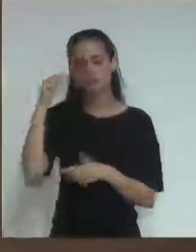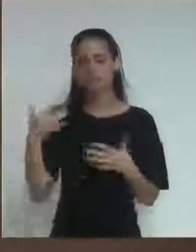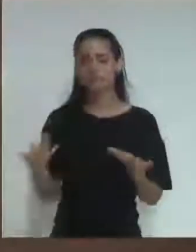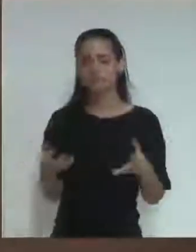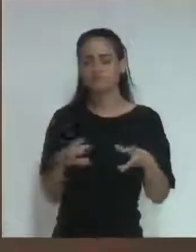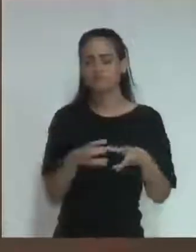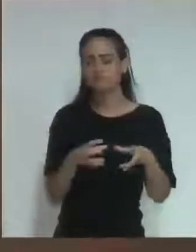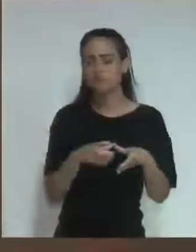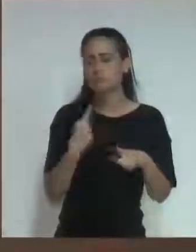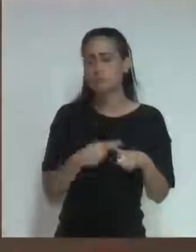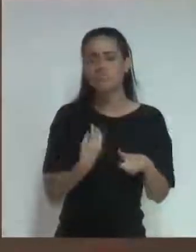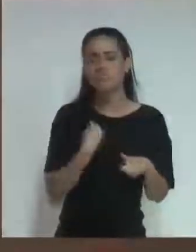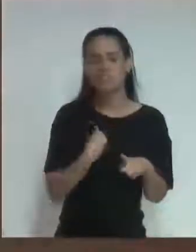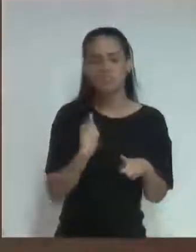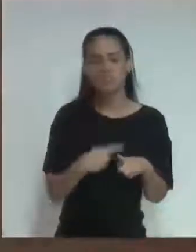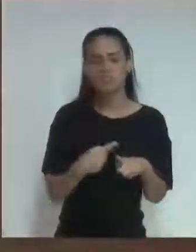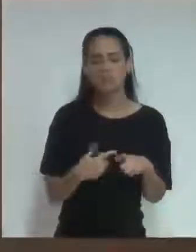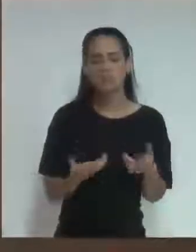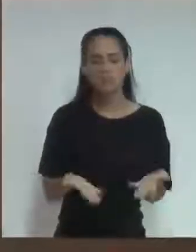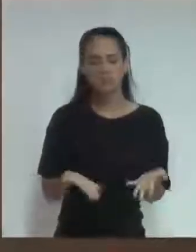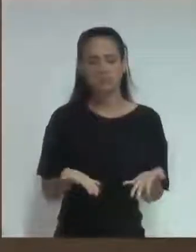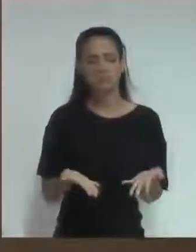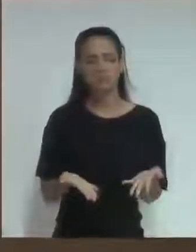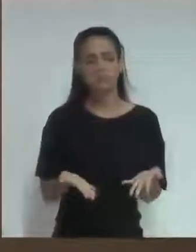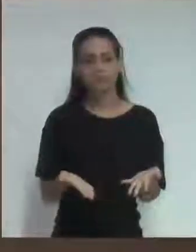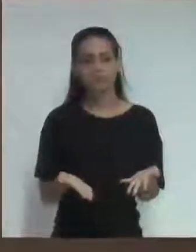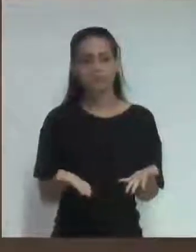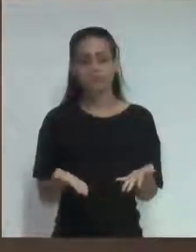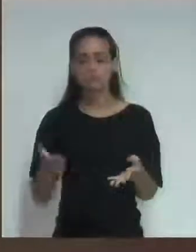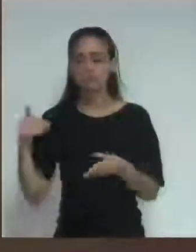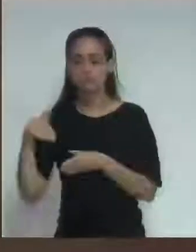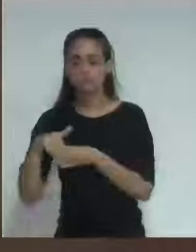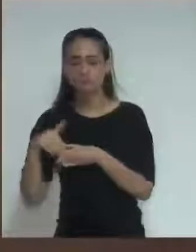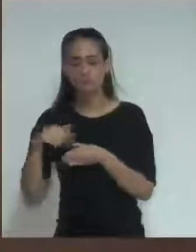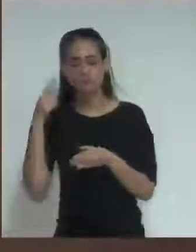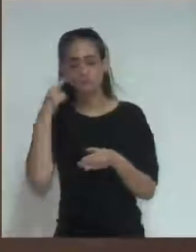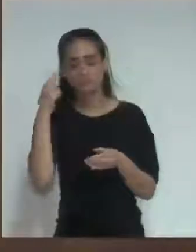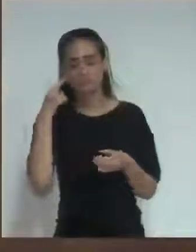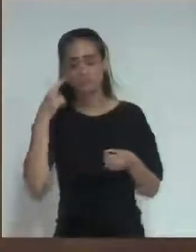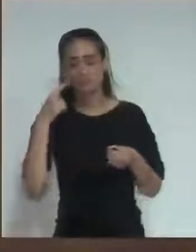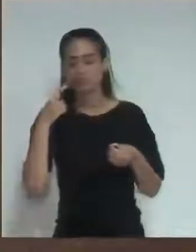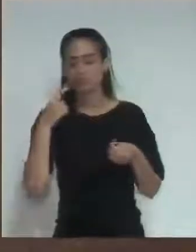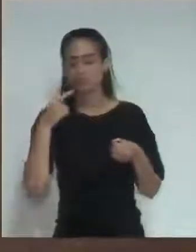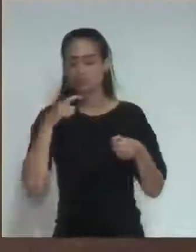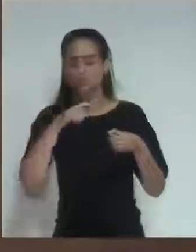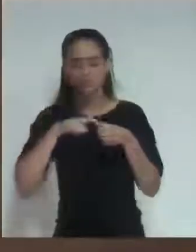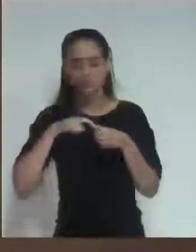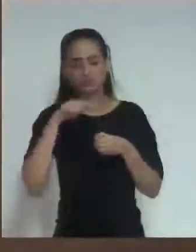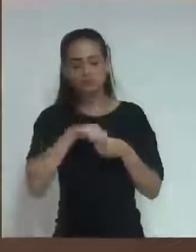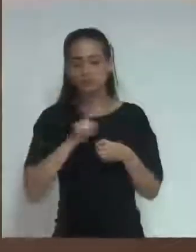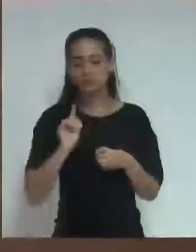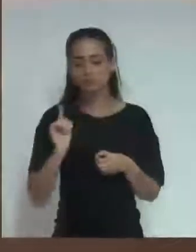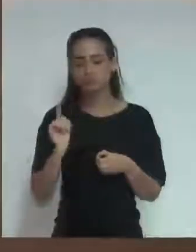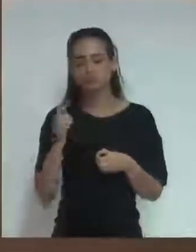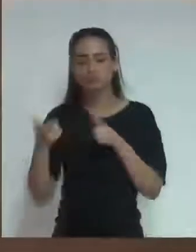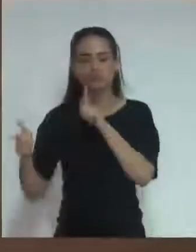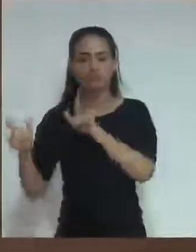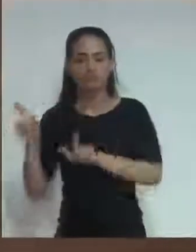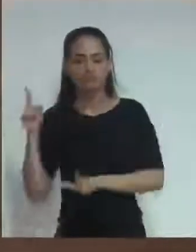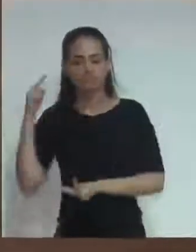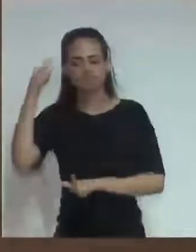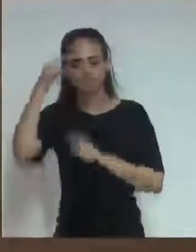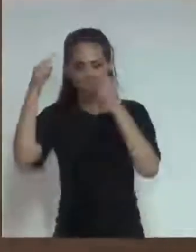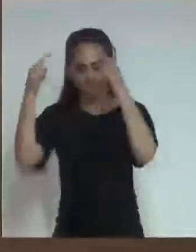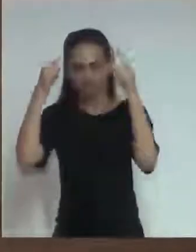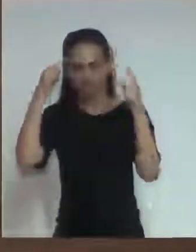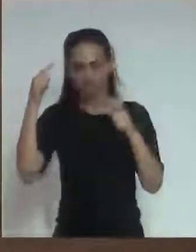serve a comissão? Então, o seu voto não é baseado numa avaliação da comissão, é em outras motivações, né? E a gente